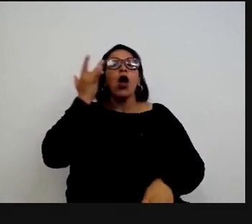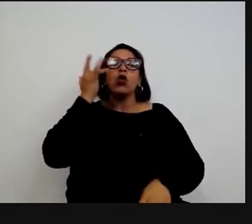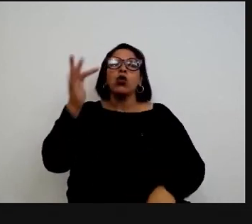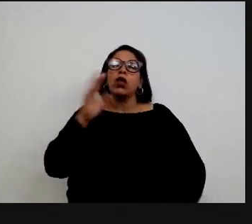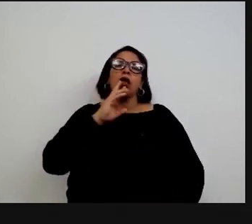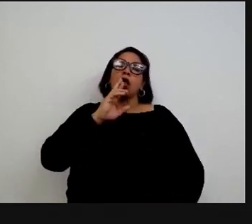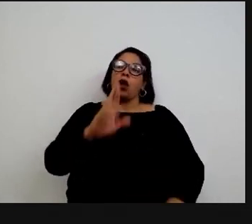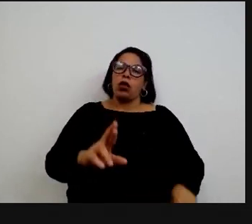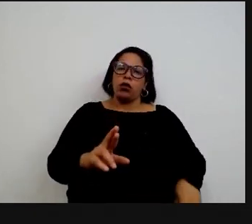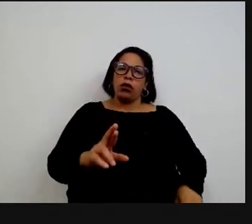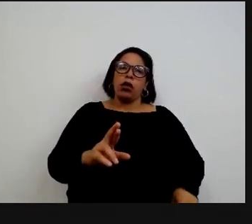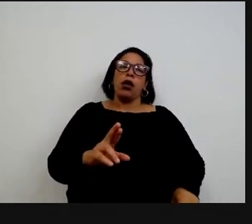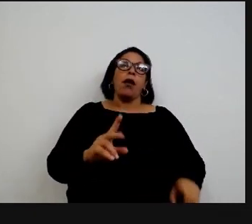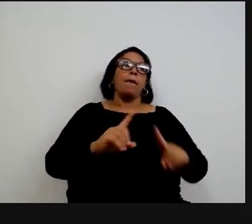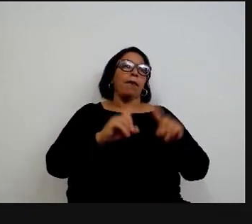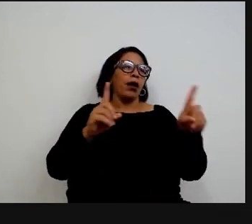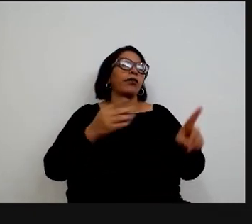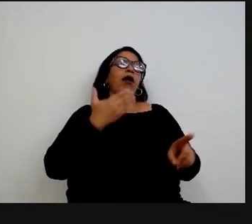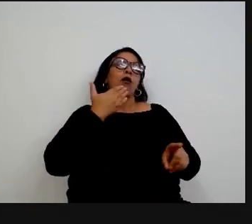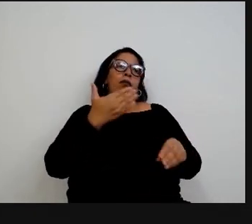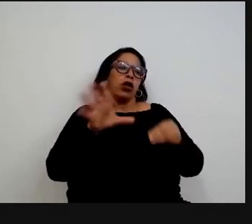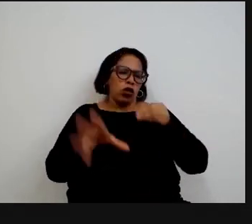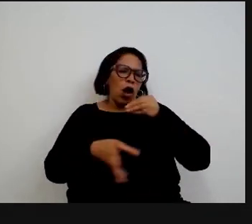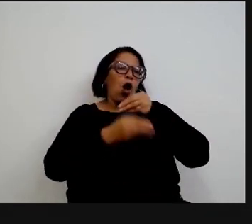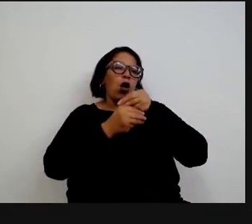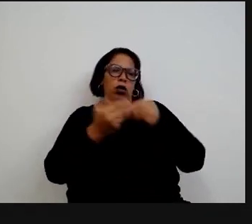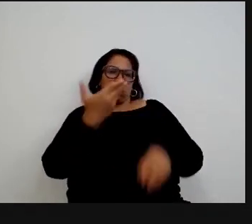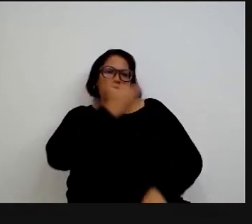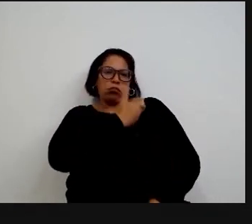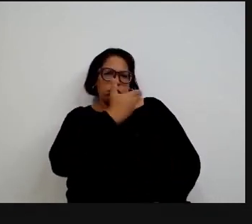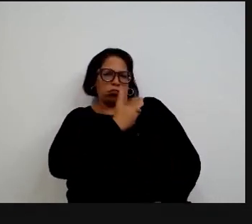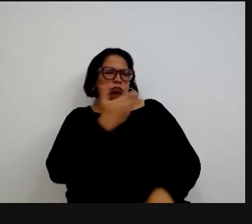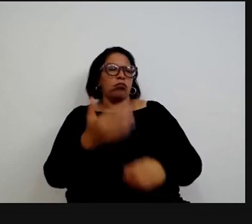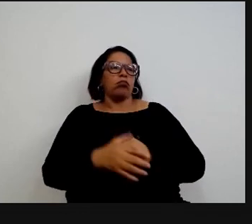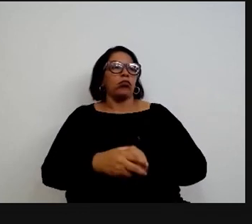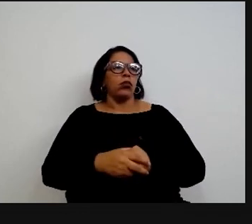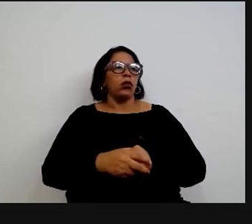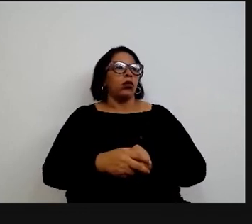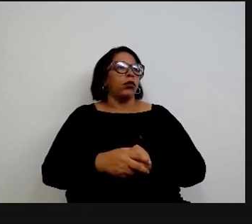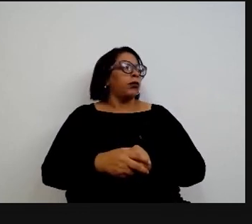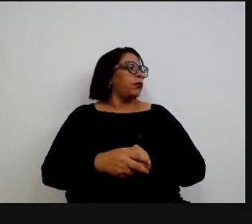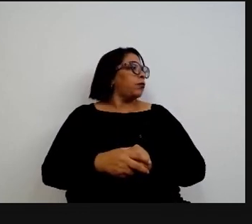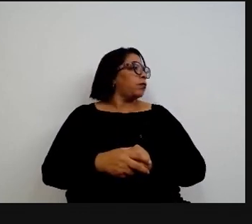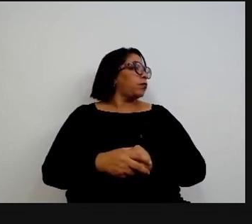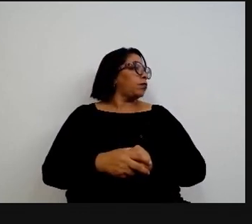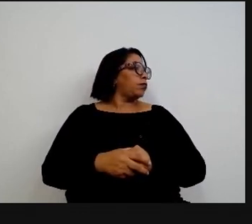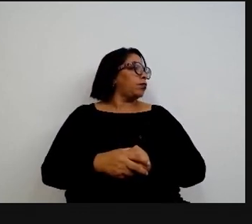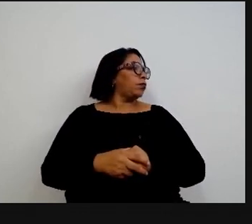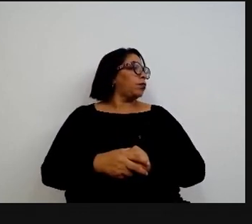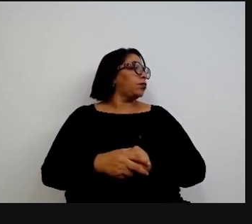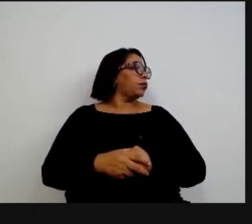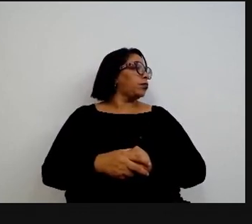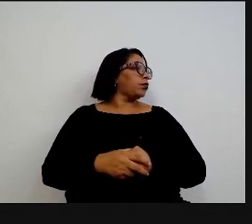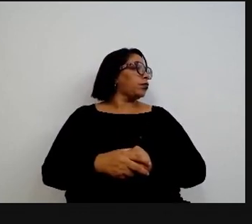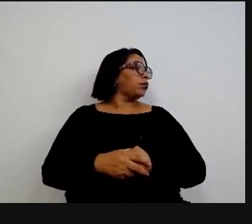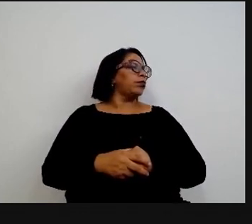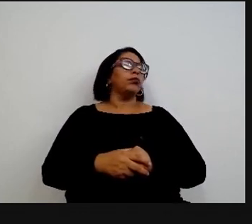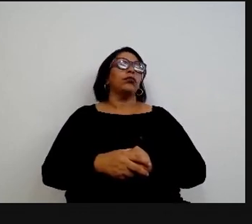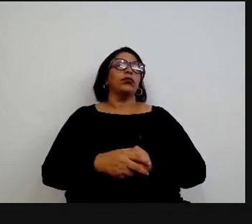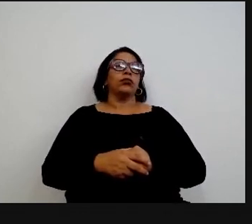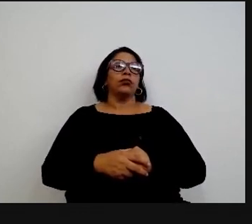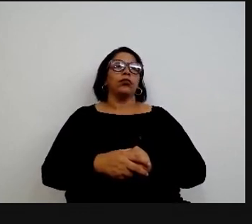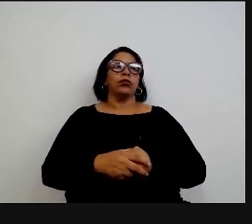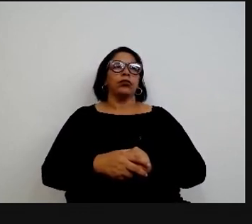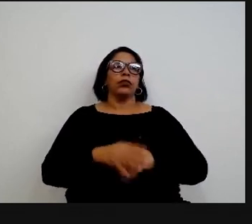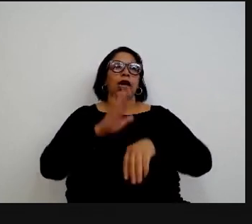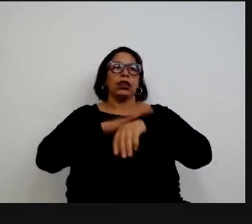se eu respondi, mas eu queria a contribuição daqui dos meus colegas que estão na palestra. Queria saber se eu tenho tempo ainda